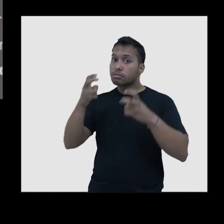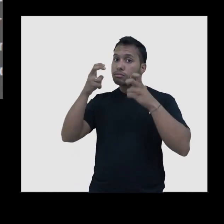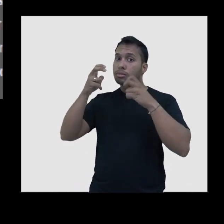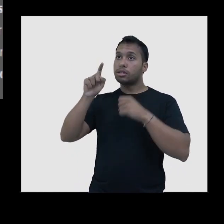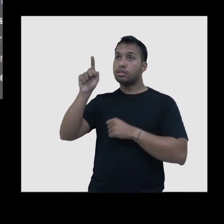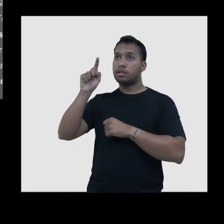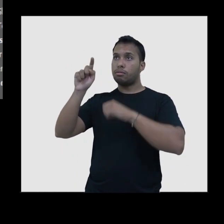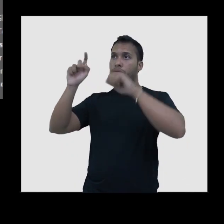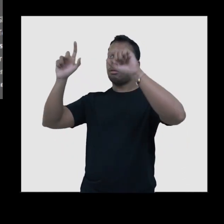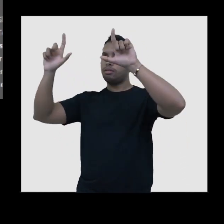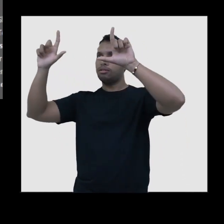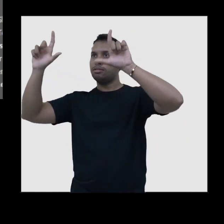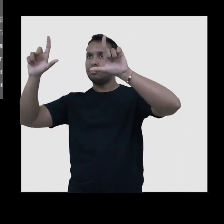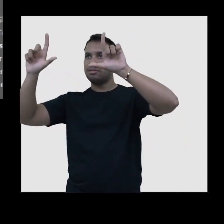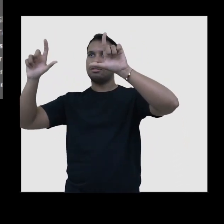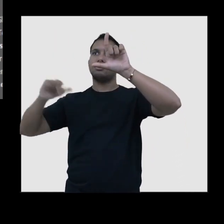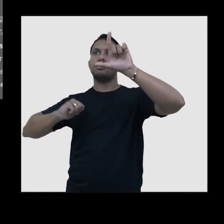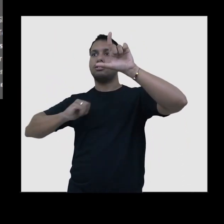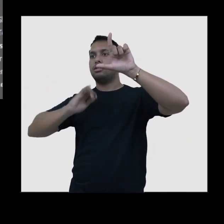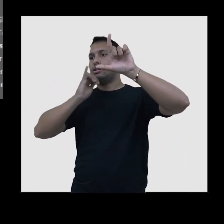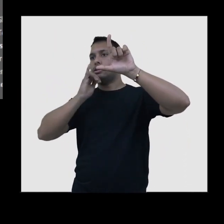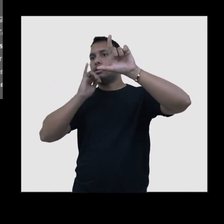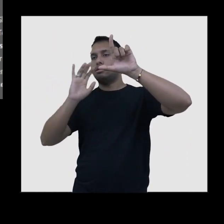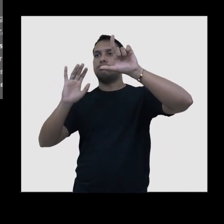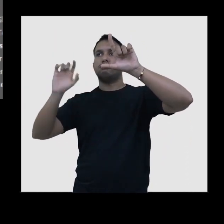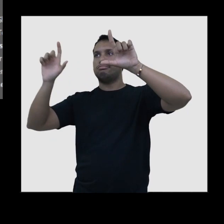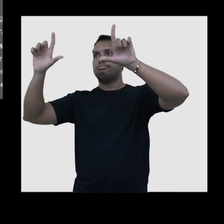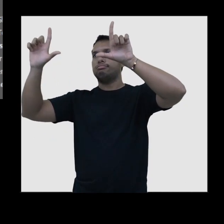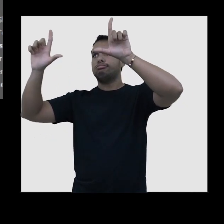dentro aqui desse retângulo menor,